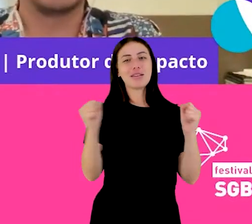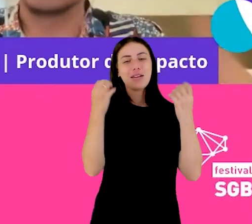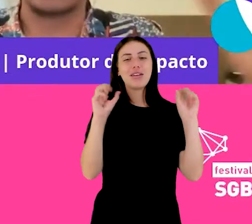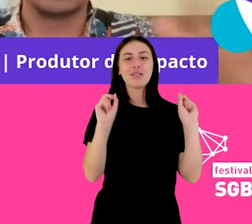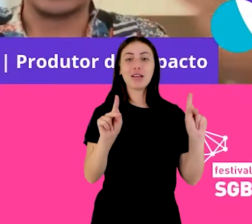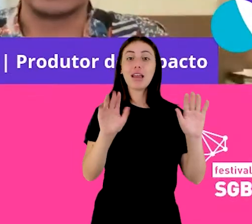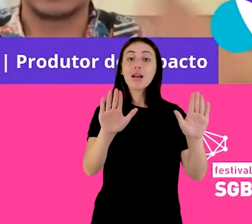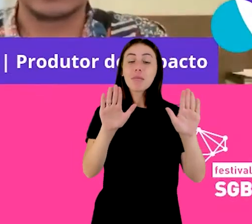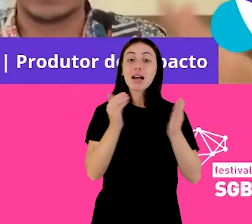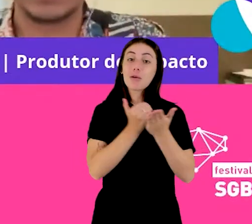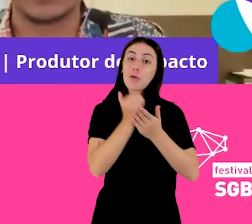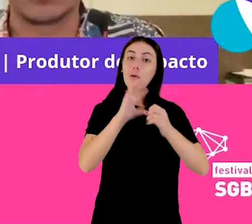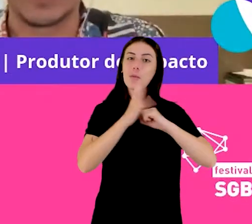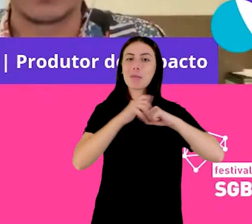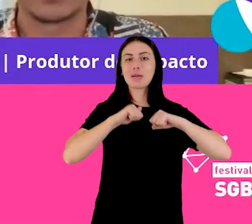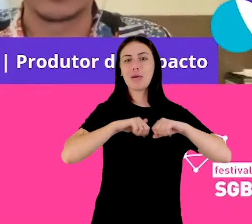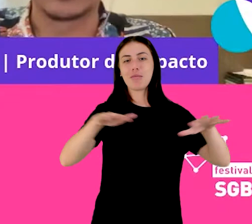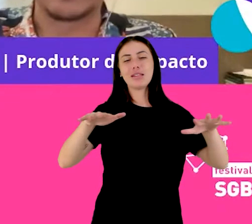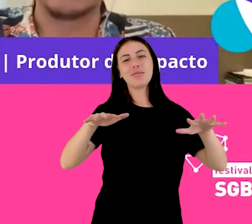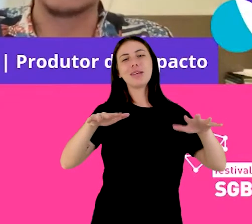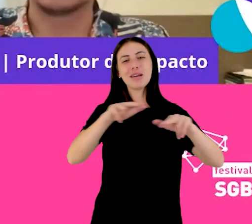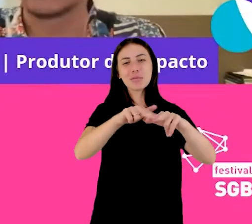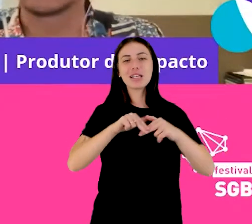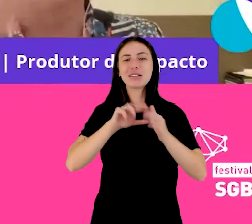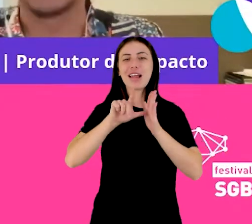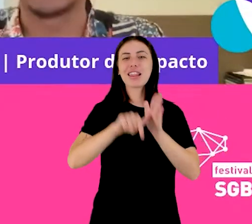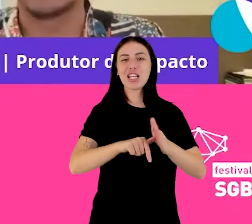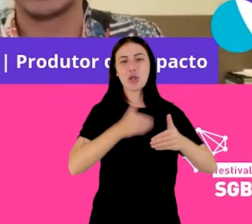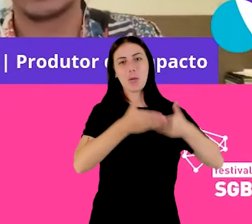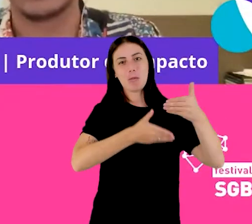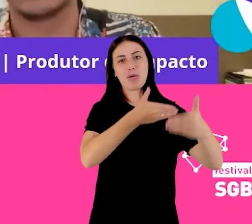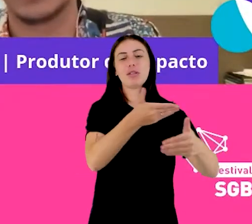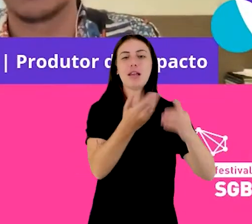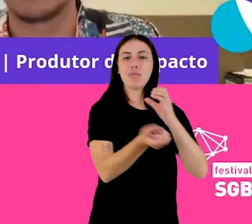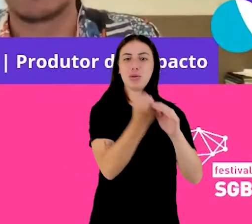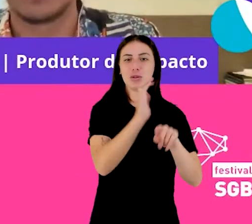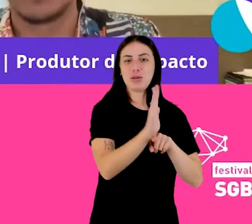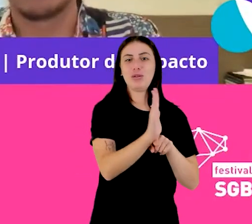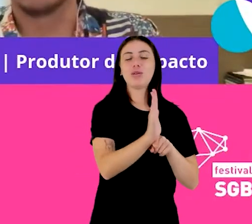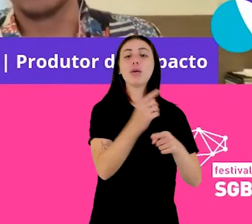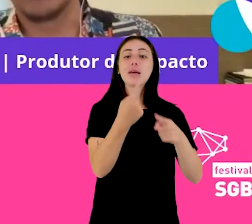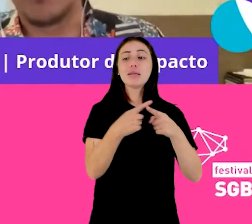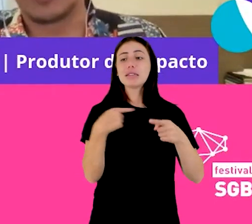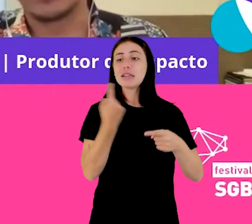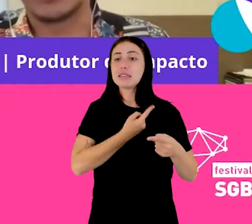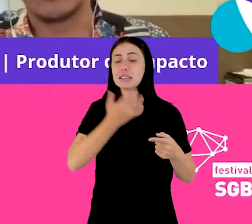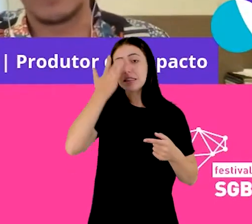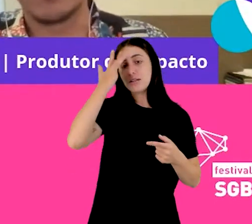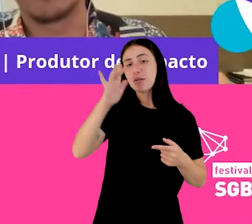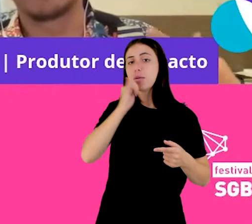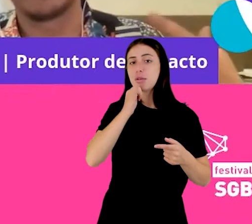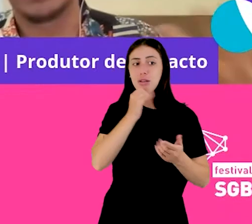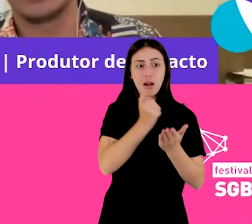porque aquela incerteza de começo da pandemia, a gente jogou tudo. O Good Pitch foi se realizar em dezembro. Mas foi muito bom, porque a gente teve